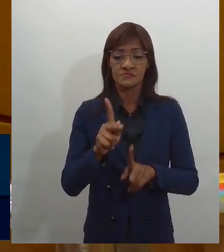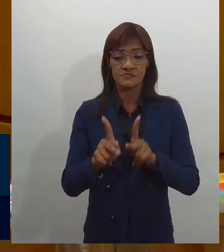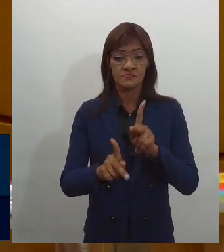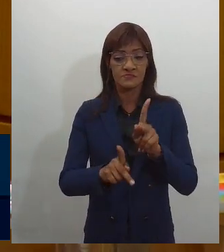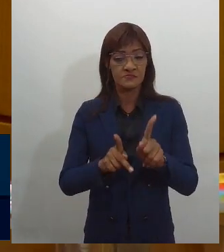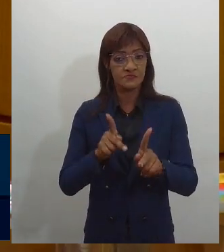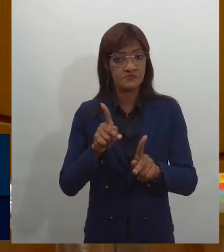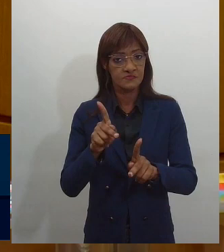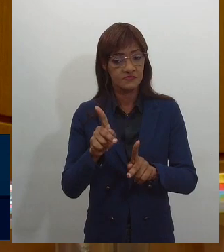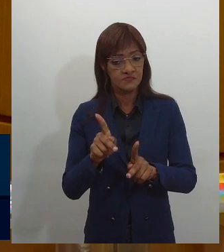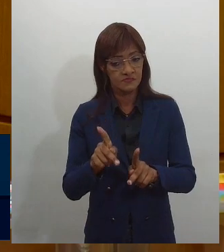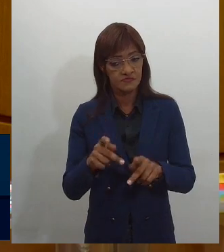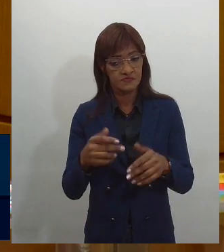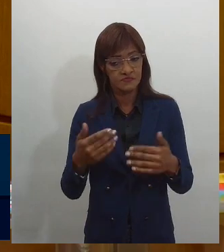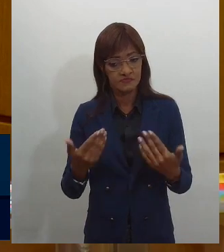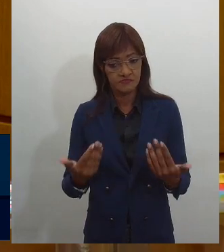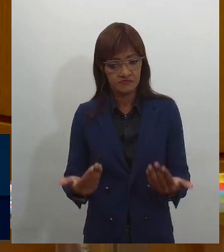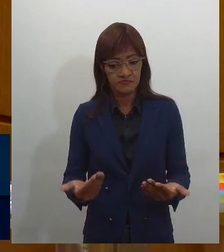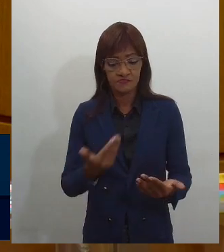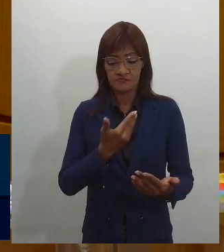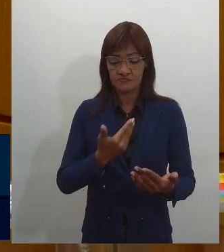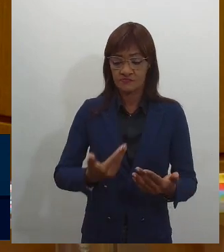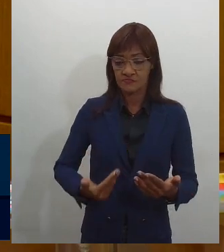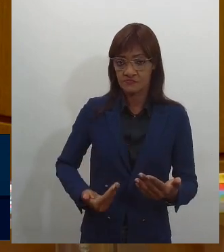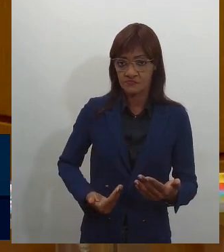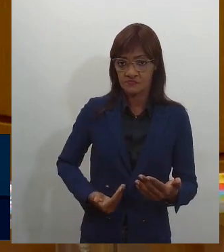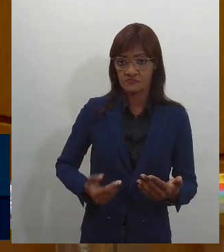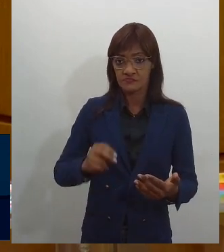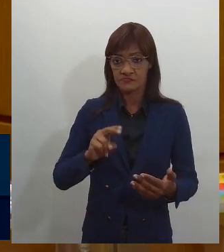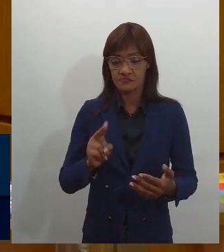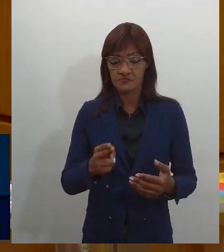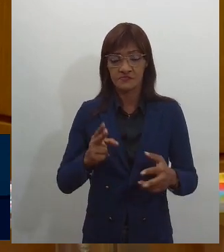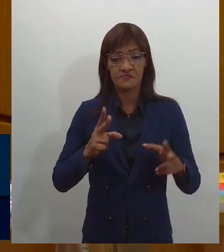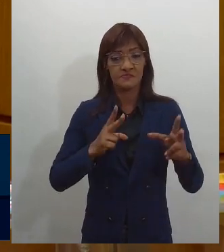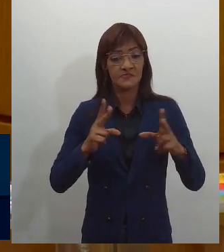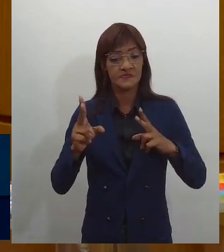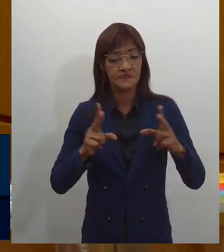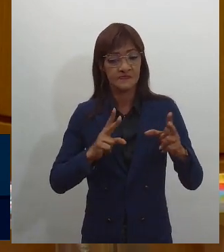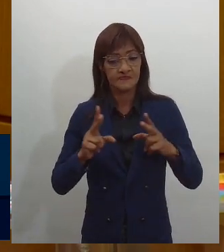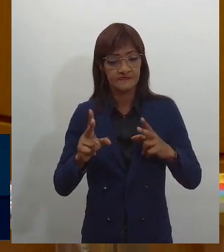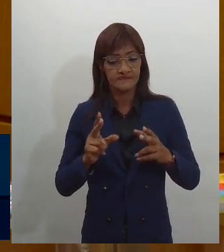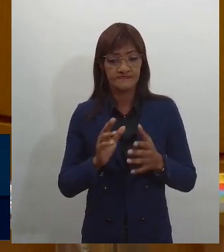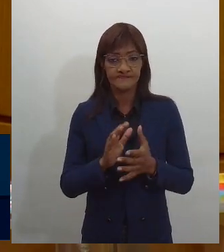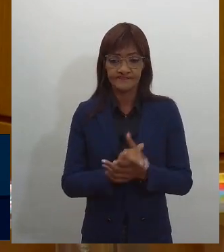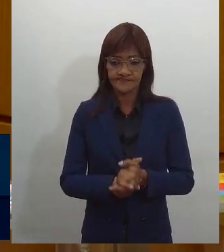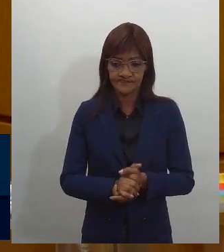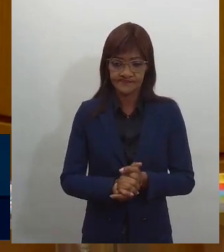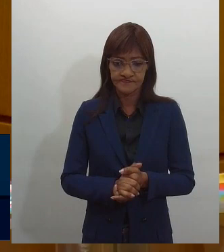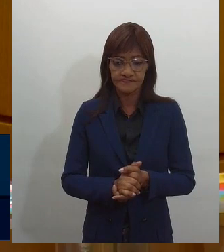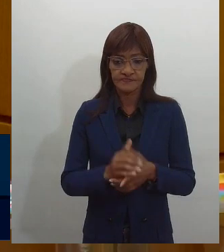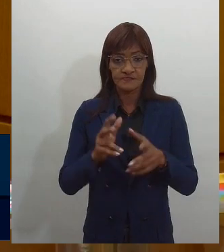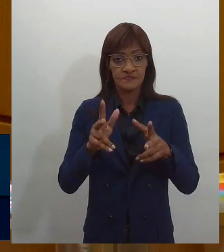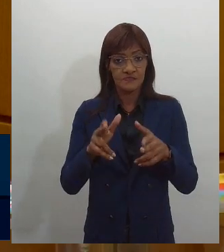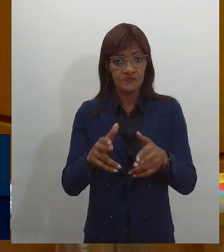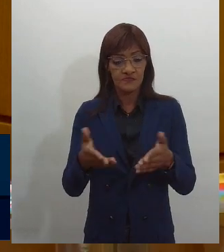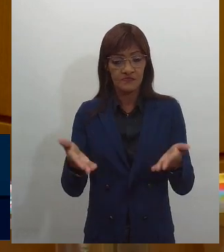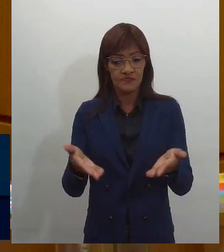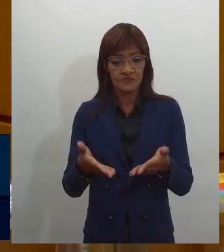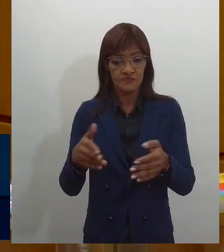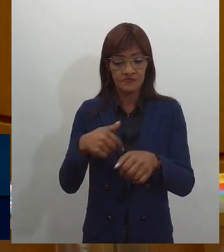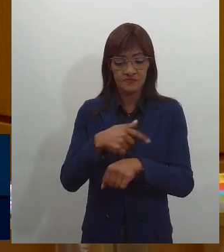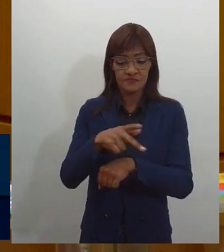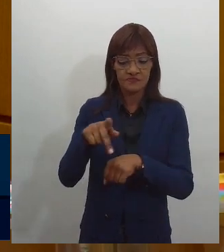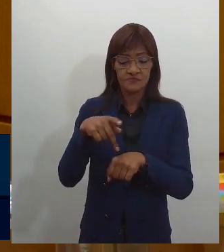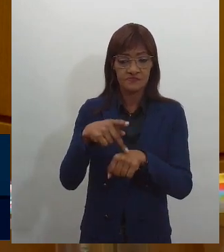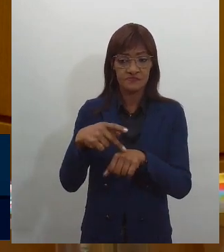ou privados, de uso também coletivo, como acontece aqui na Praça Encantada, né,